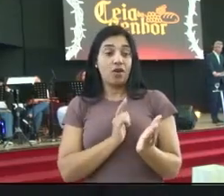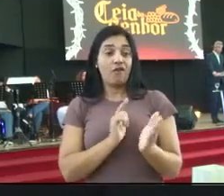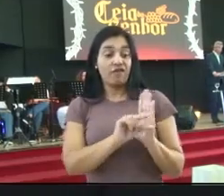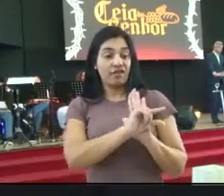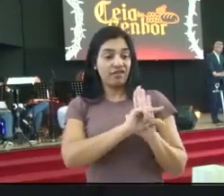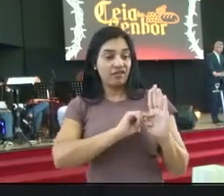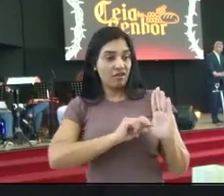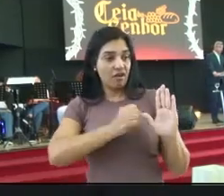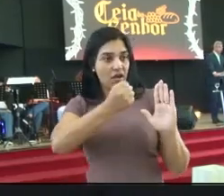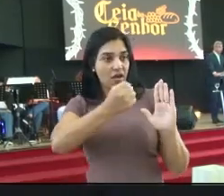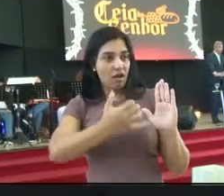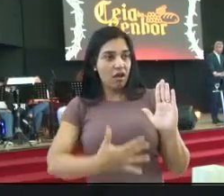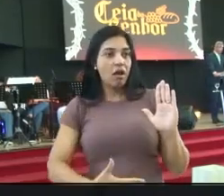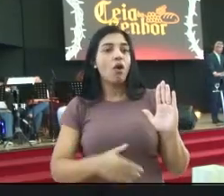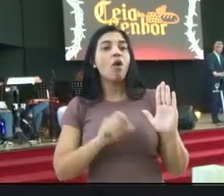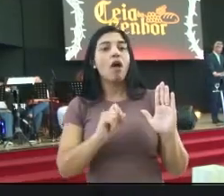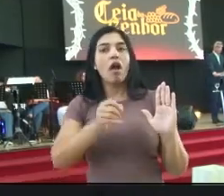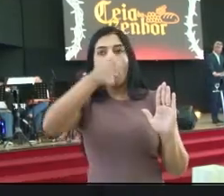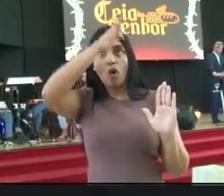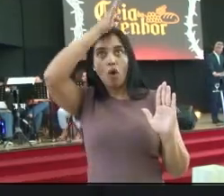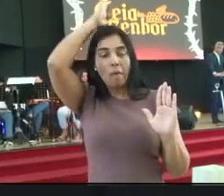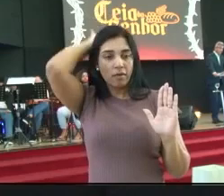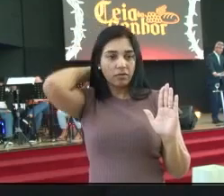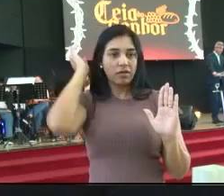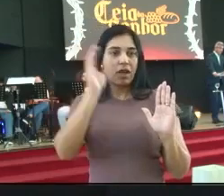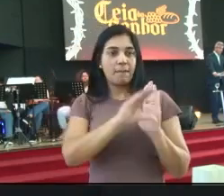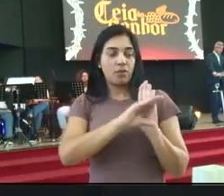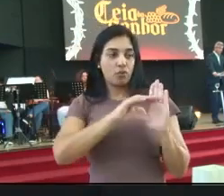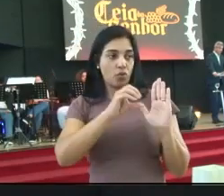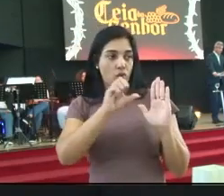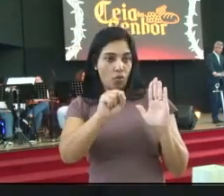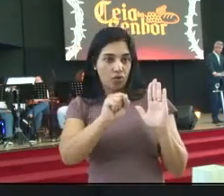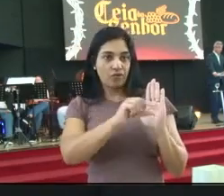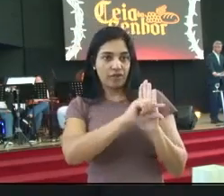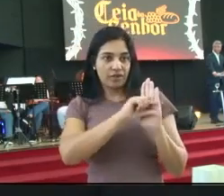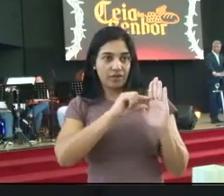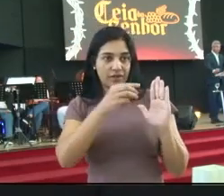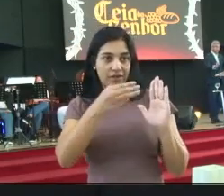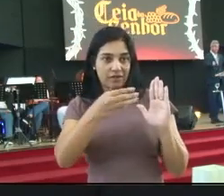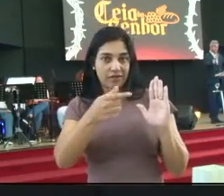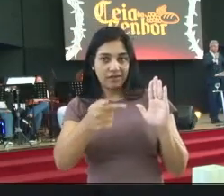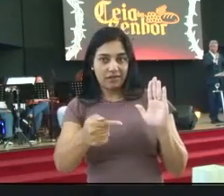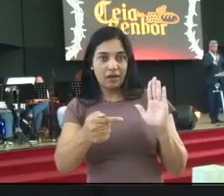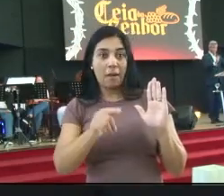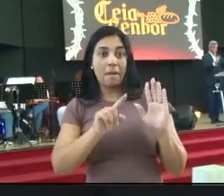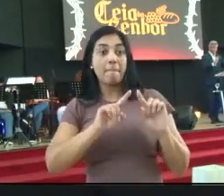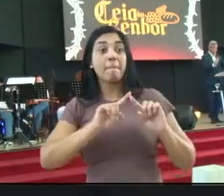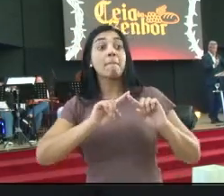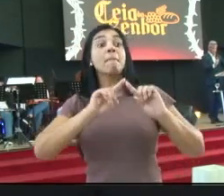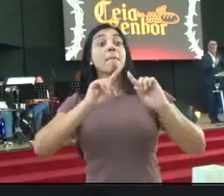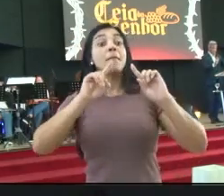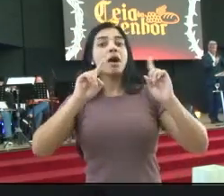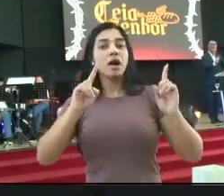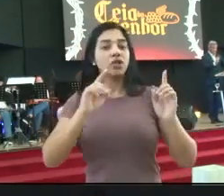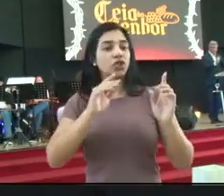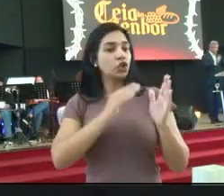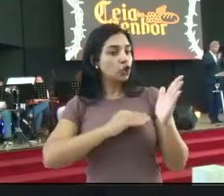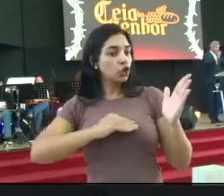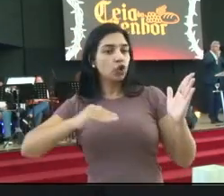assim, em Romanos 8:37. Mas em todas estas